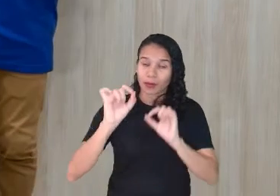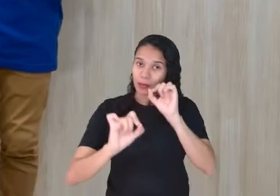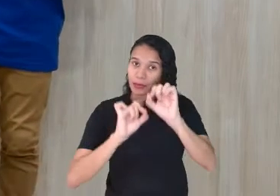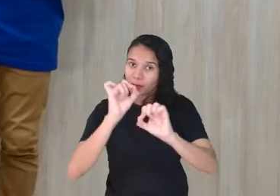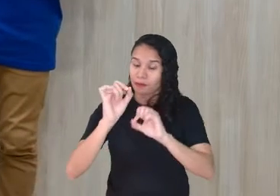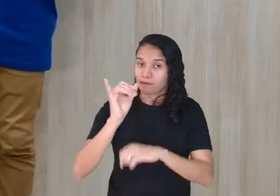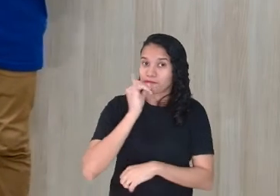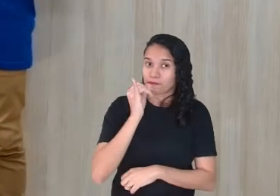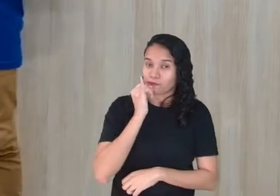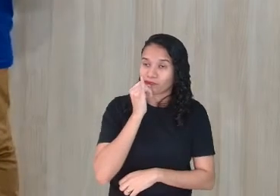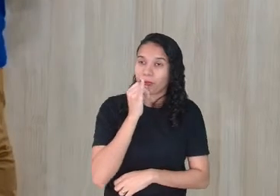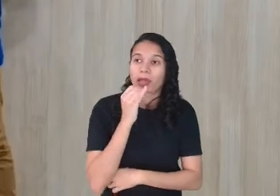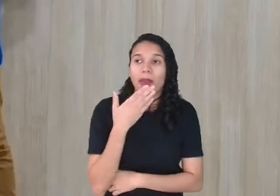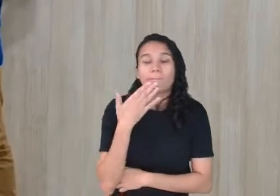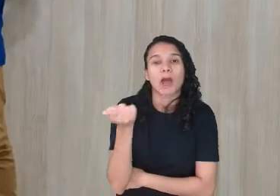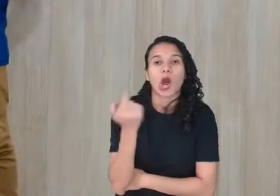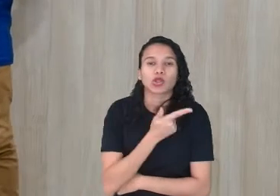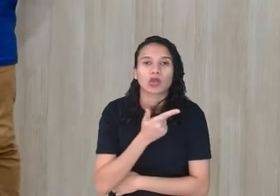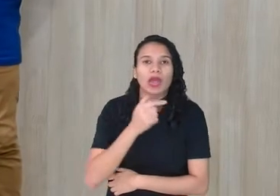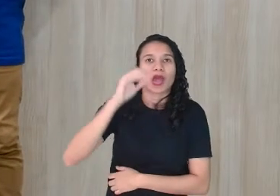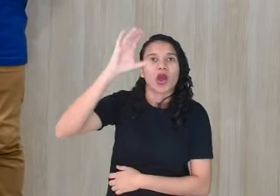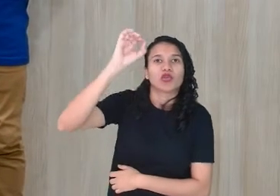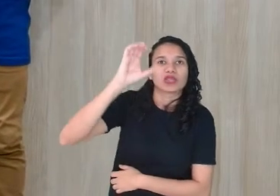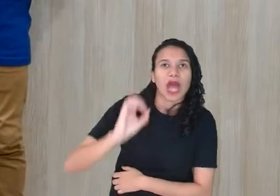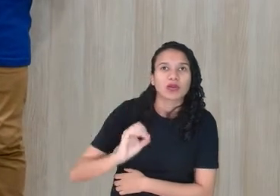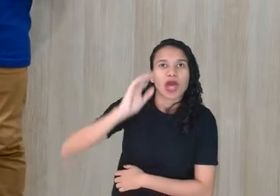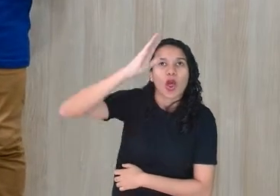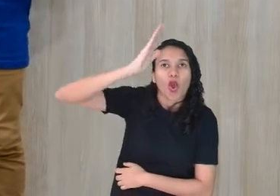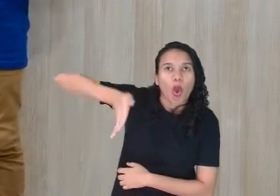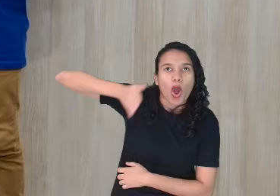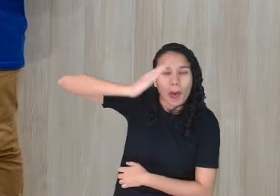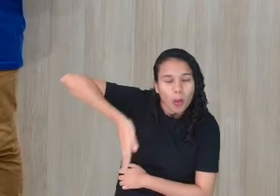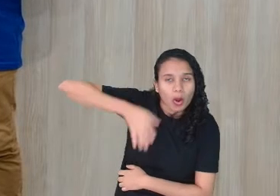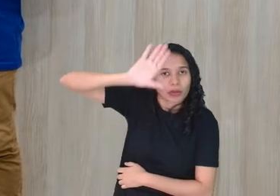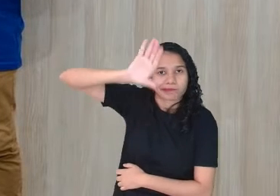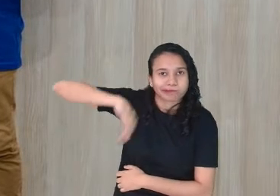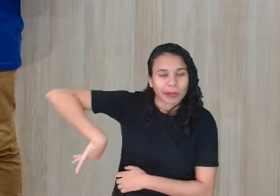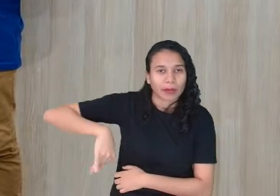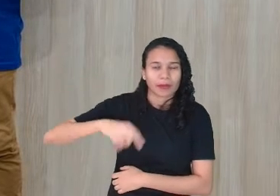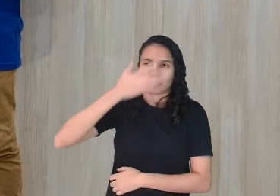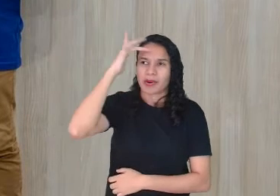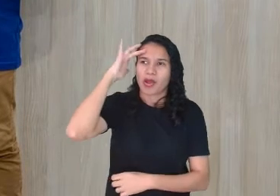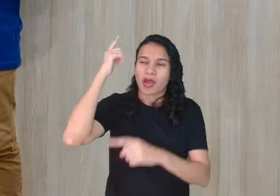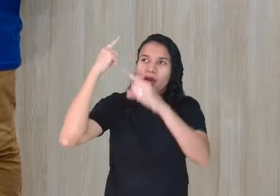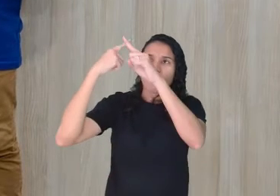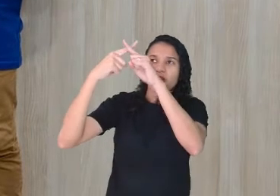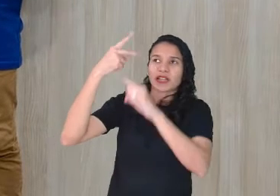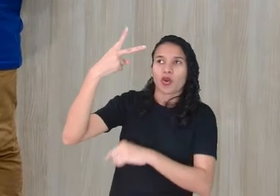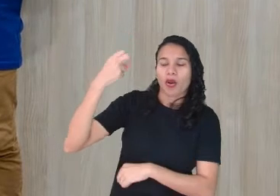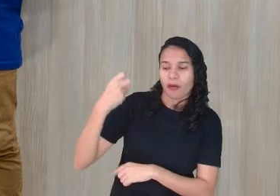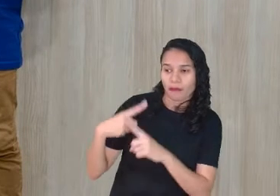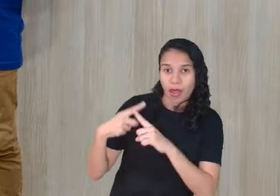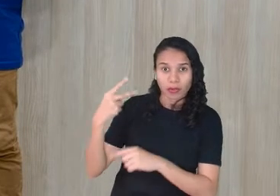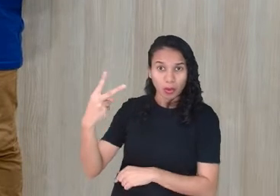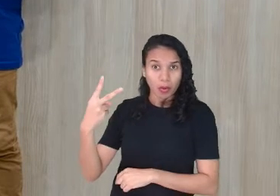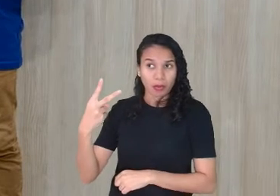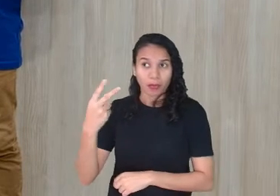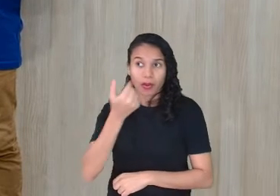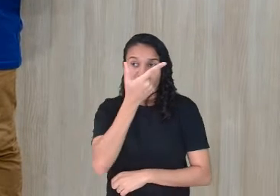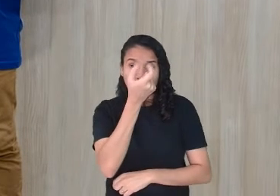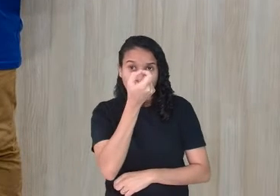é que, em vez de eu cortar o zero e fazer a divisão, ela disse, se você multiplicar por 2 aqui, Ricardinho,